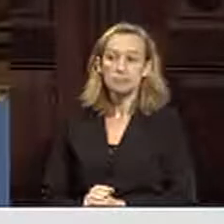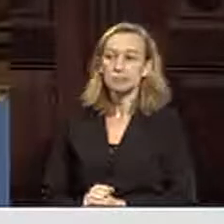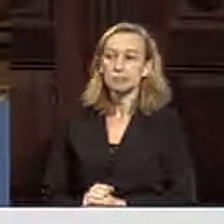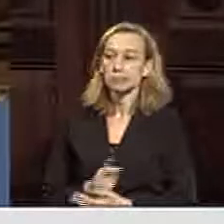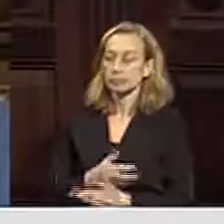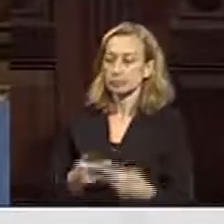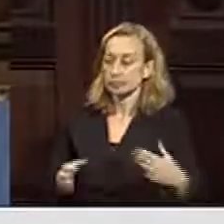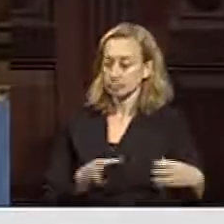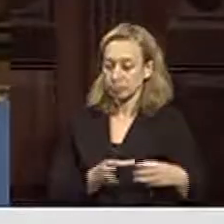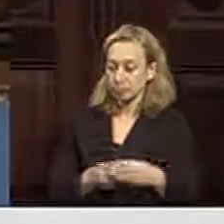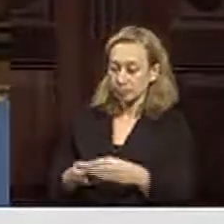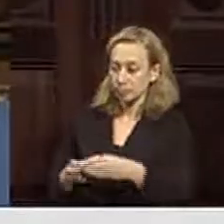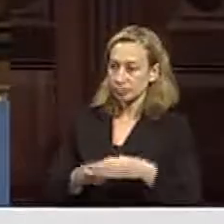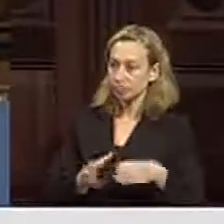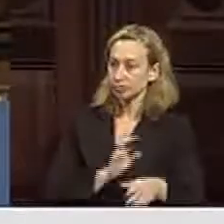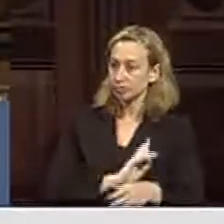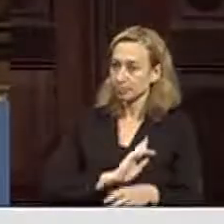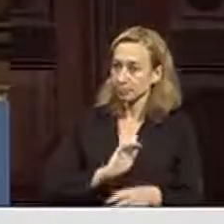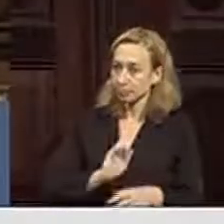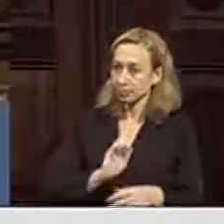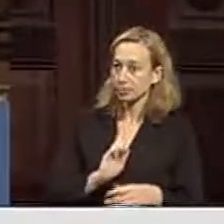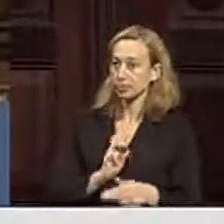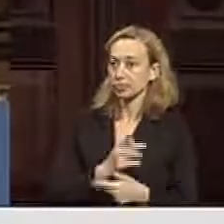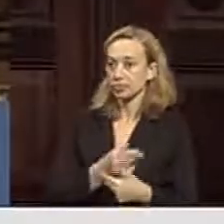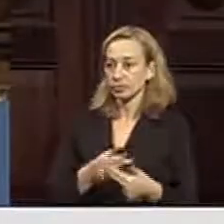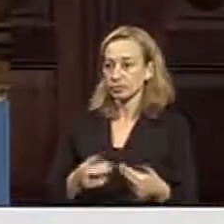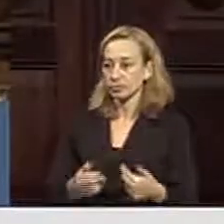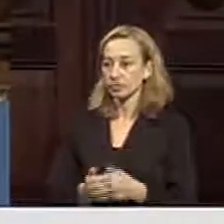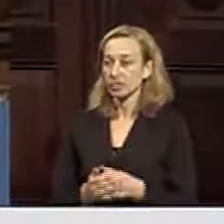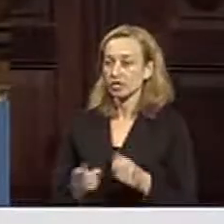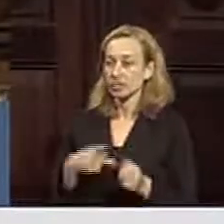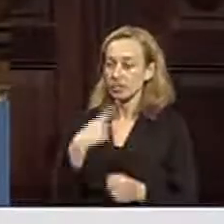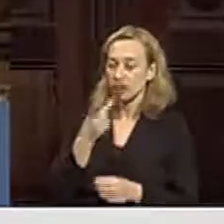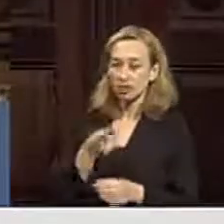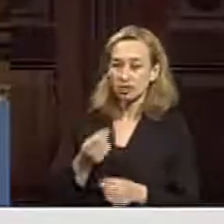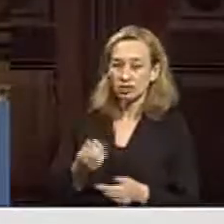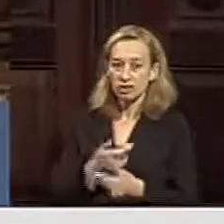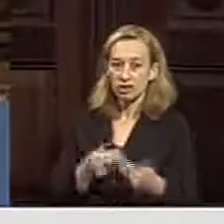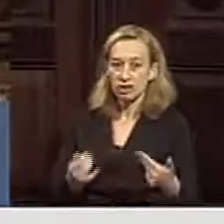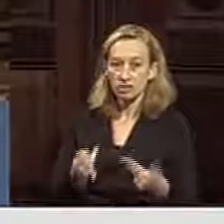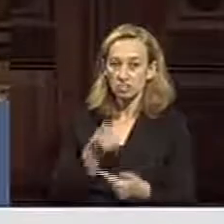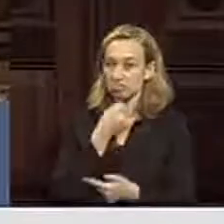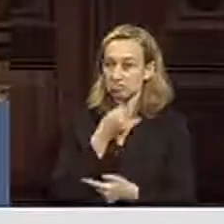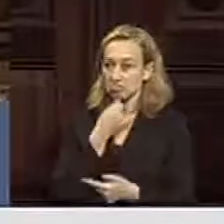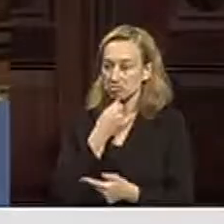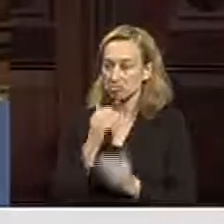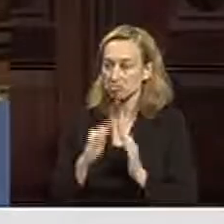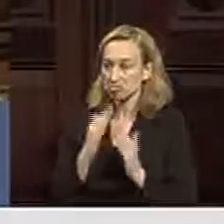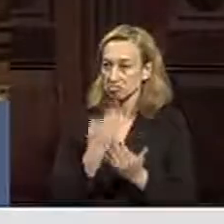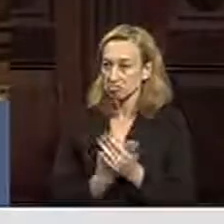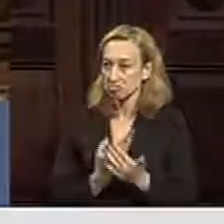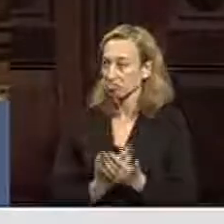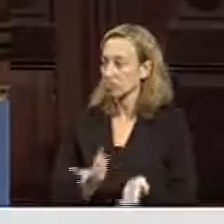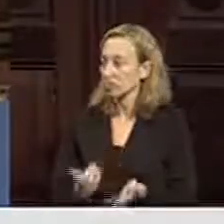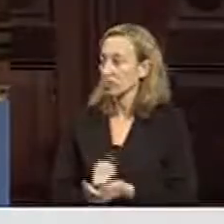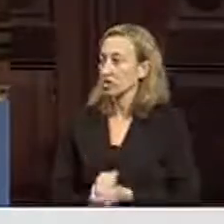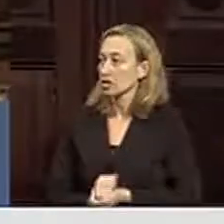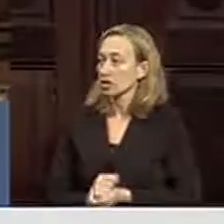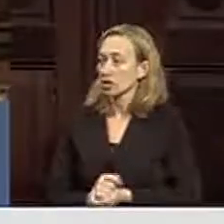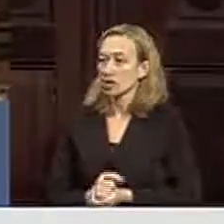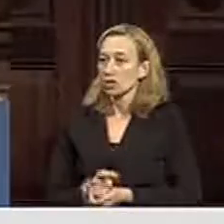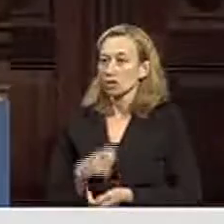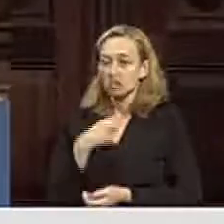religiosos, e que jogaram tanta tristeza na história do nosso país. Sem dúvida nenhuma, esses anos